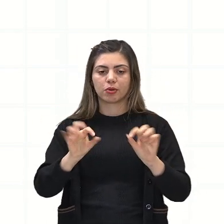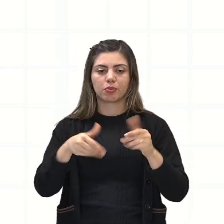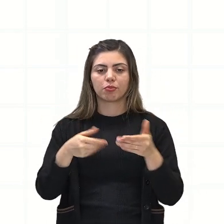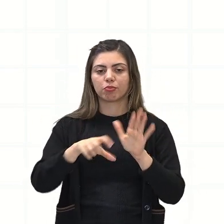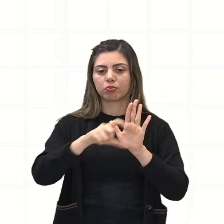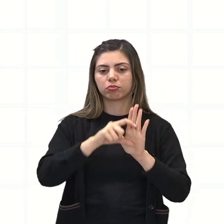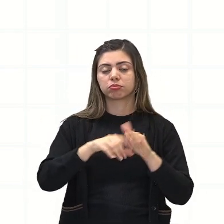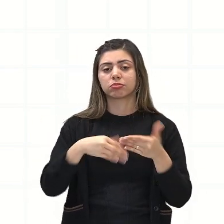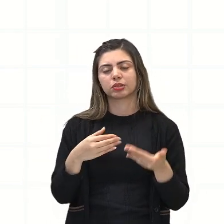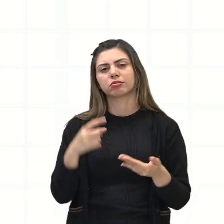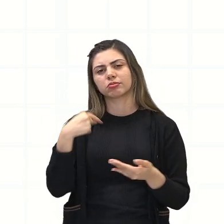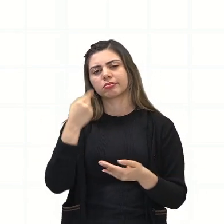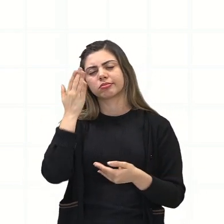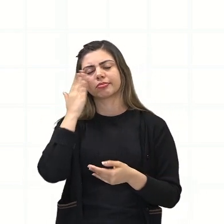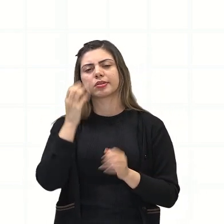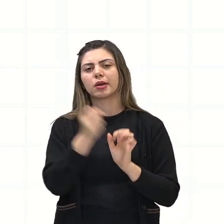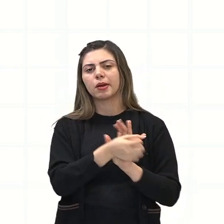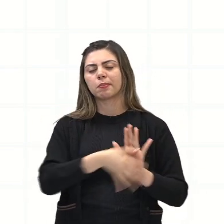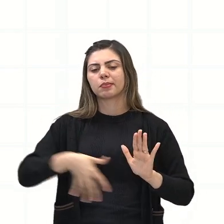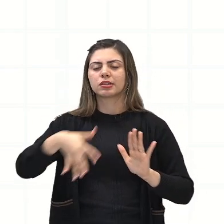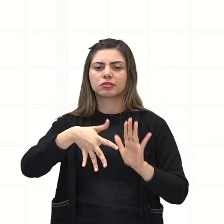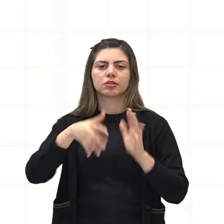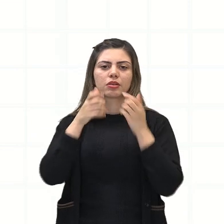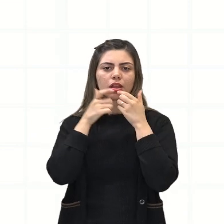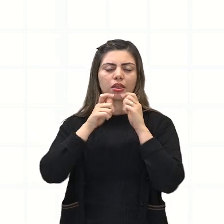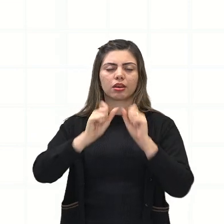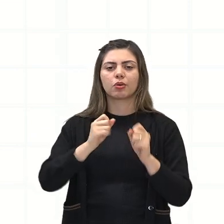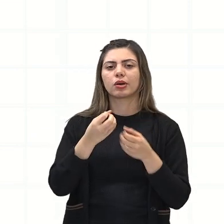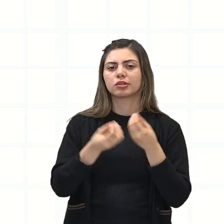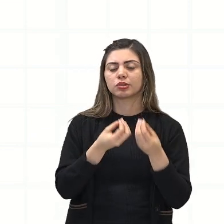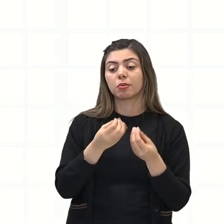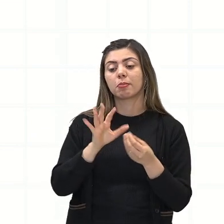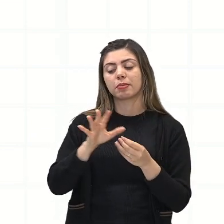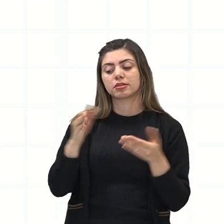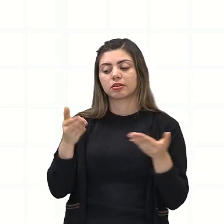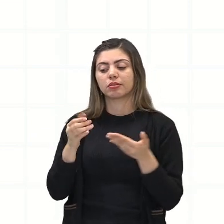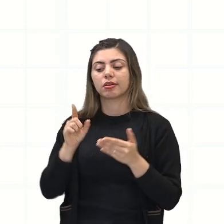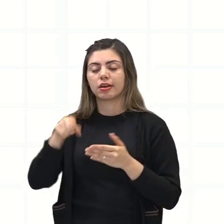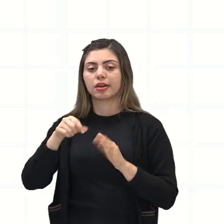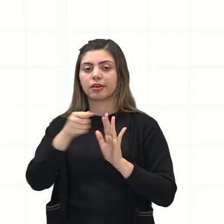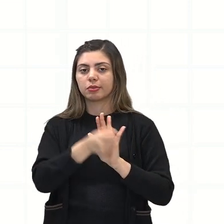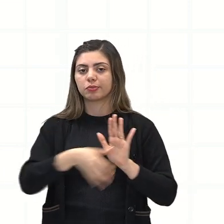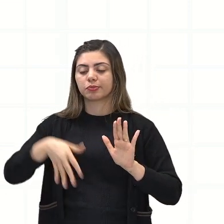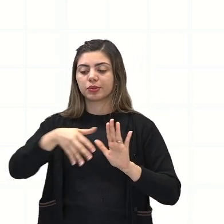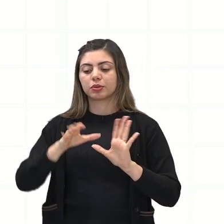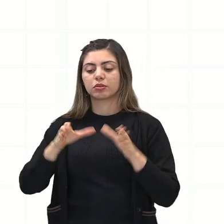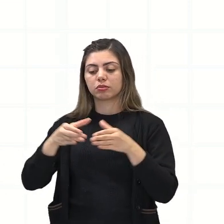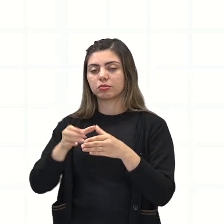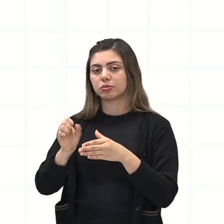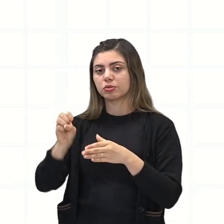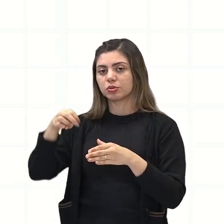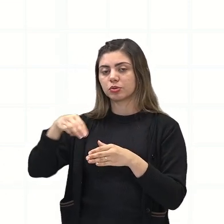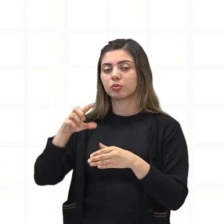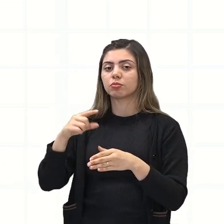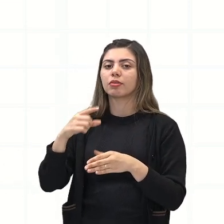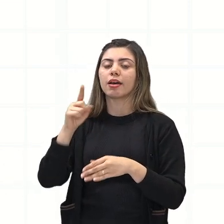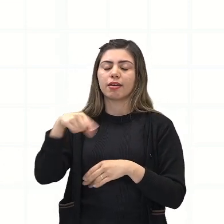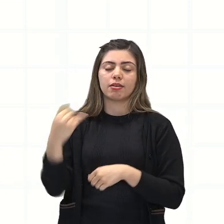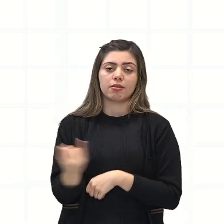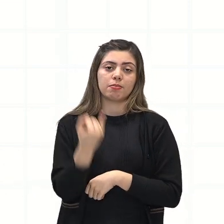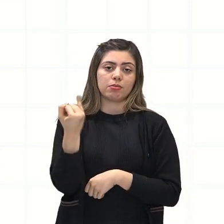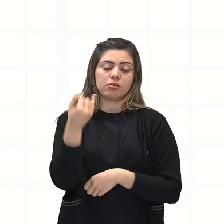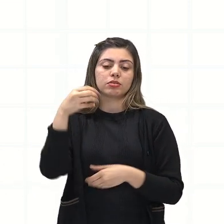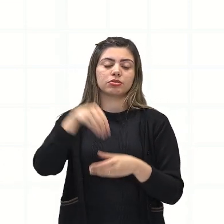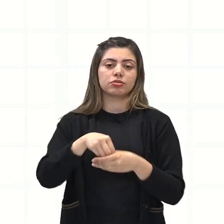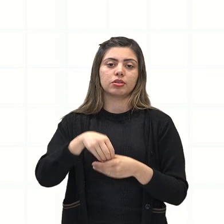figuras de linguagem, e talvez em outra dimensão as figuras de som, são desejáveis, bastante desejáveis na literatura, elas fazem com que a